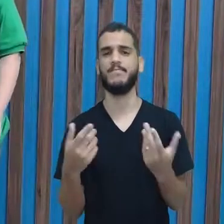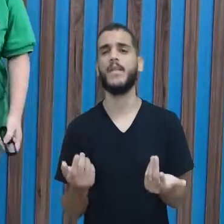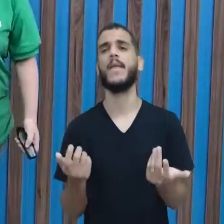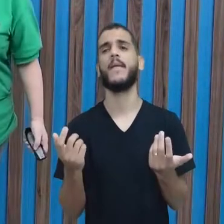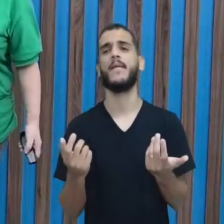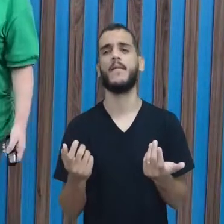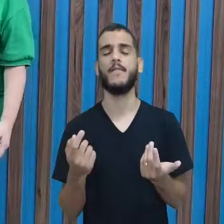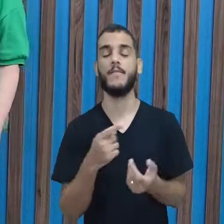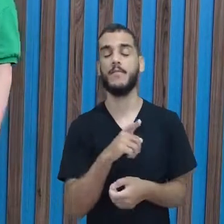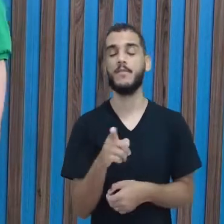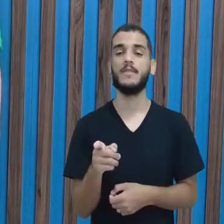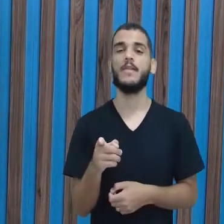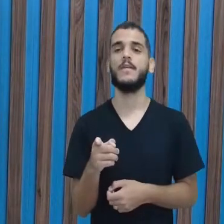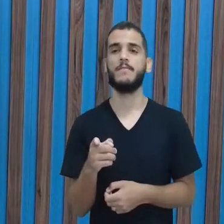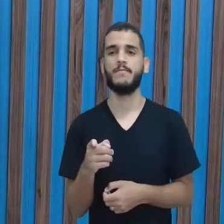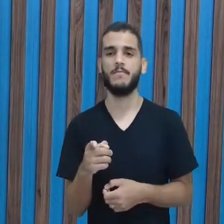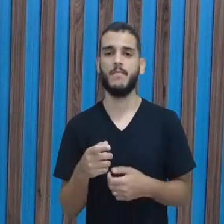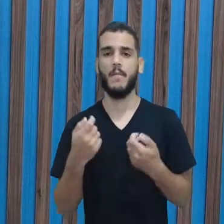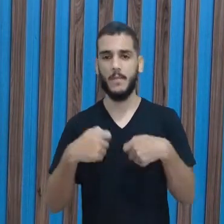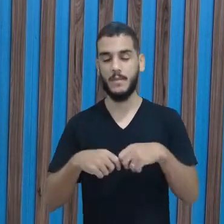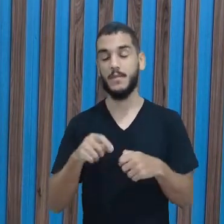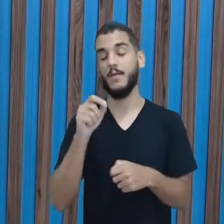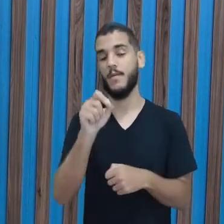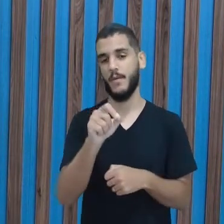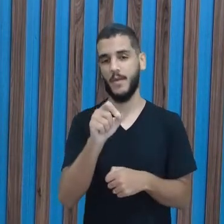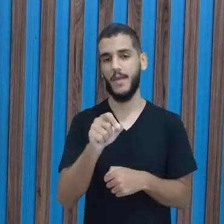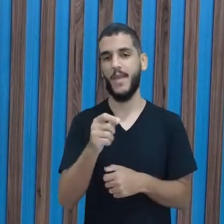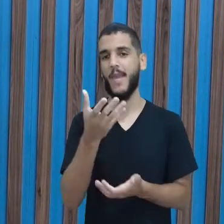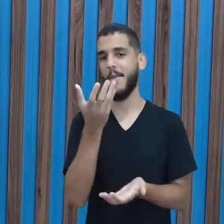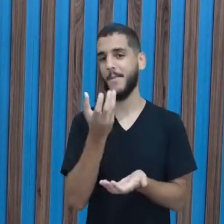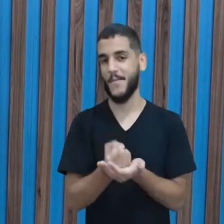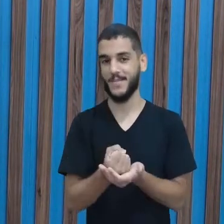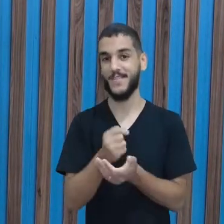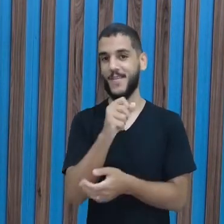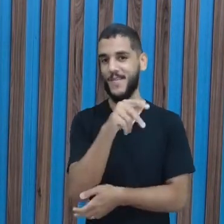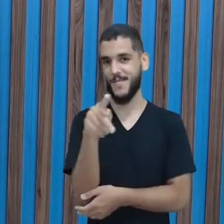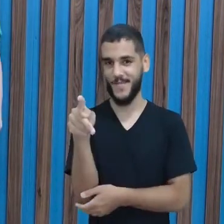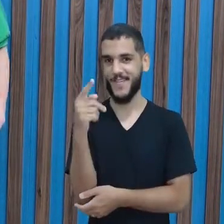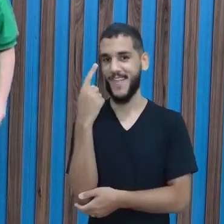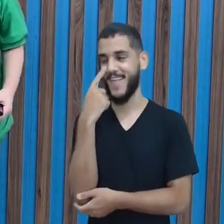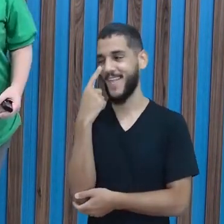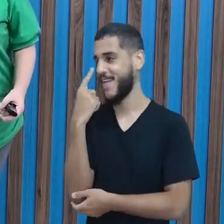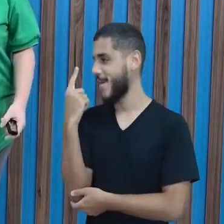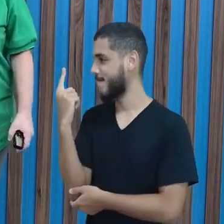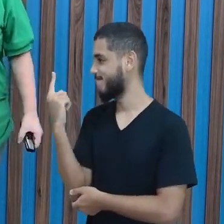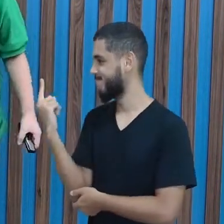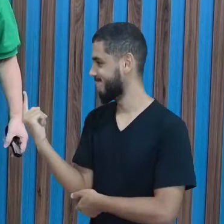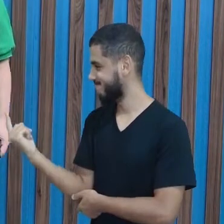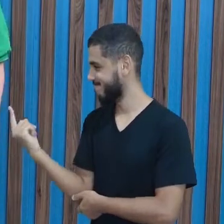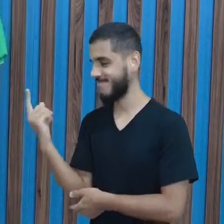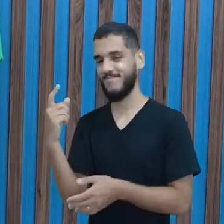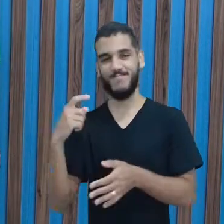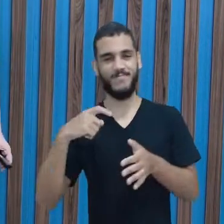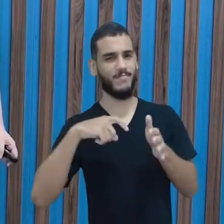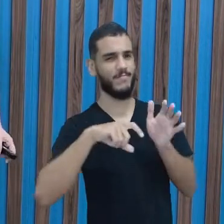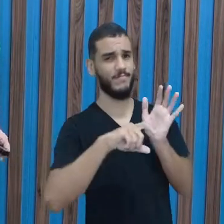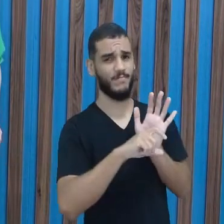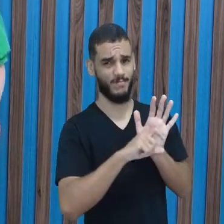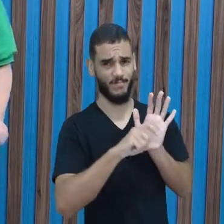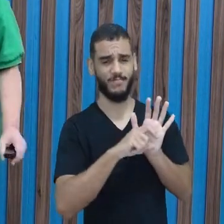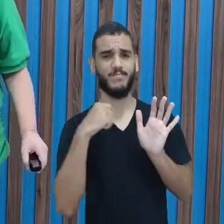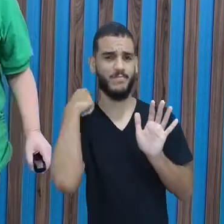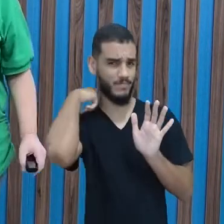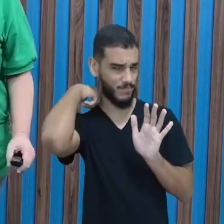isso, vocês vão baixar o aplicativo. Eita, na TV eu não preciso do aplicativo não.